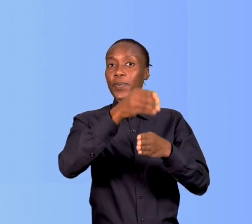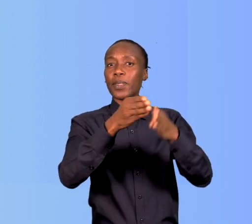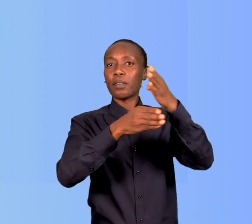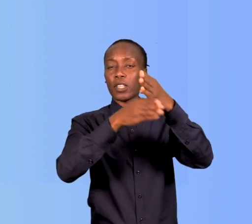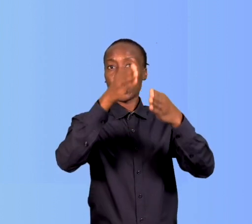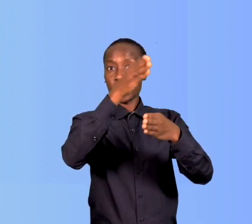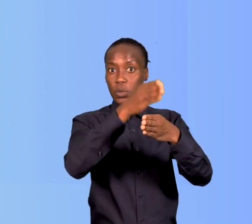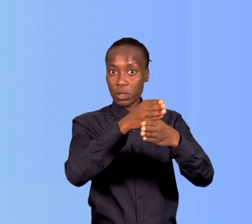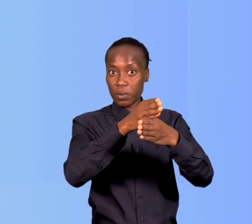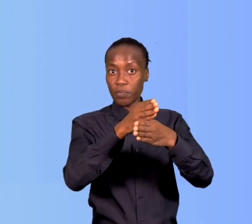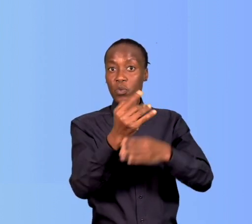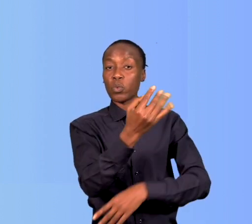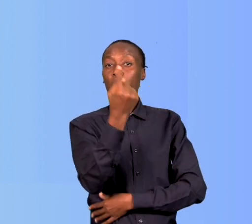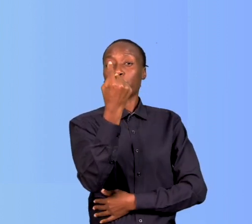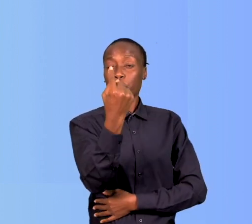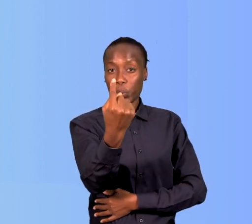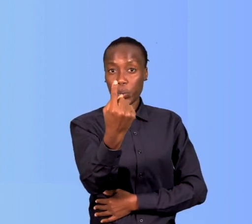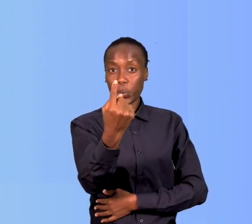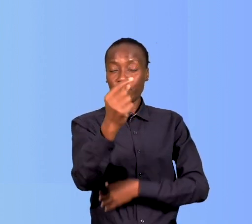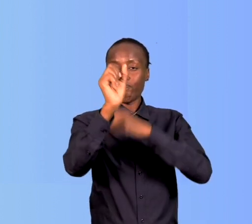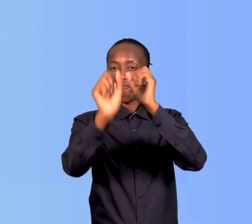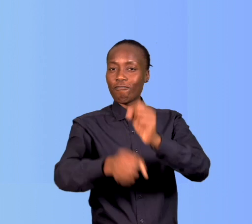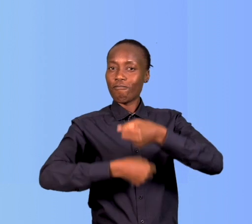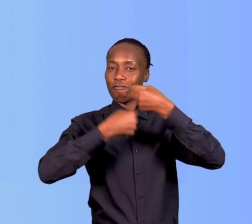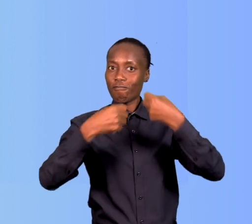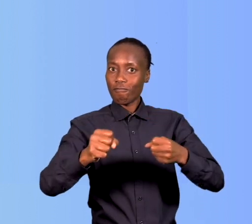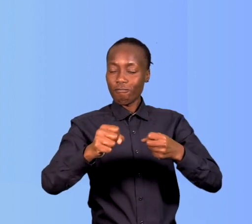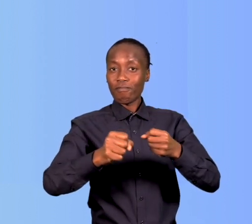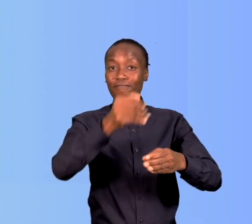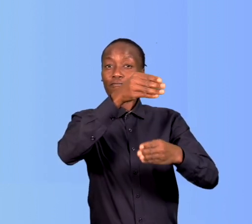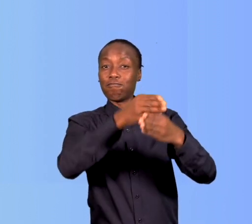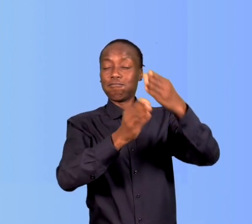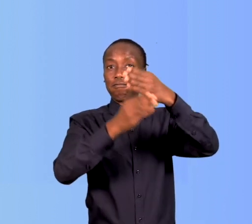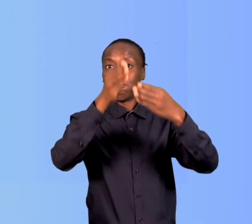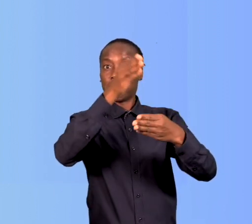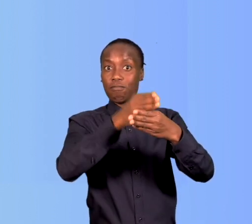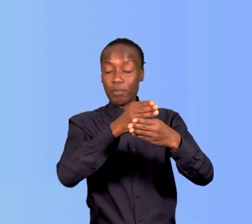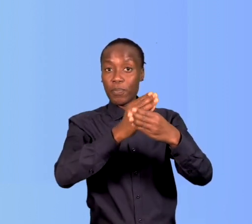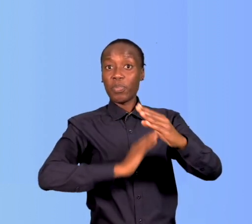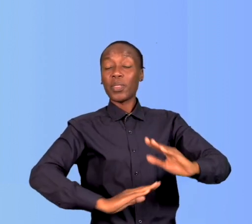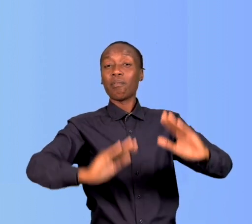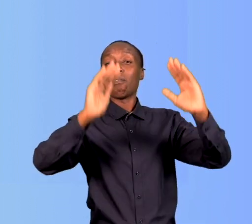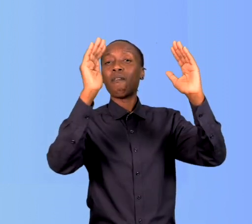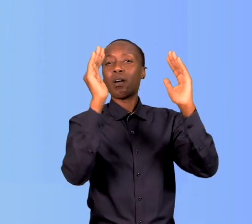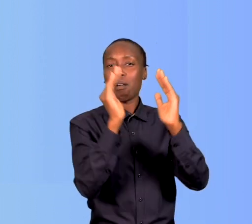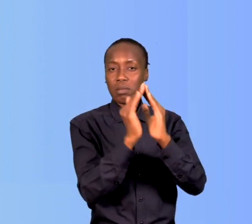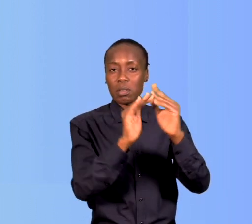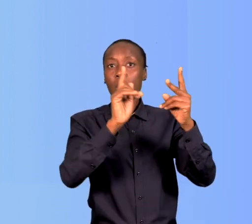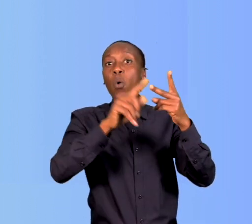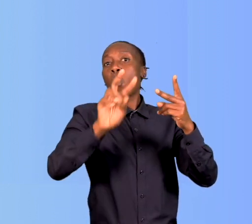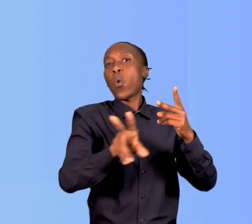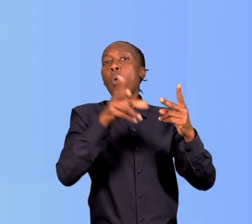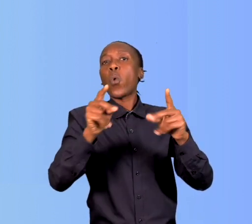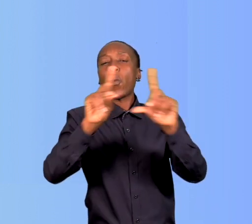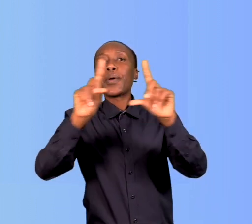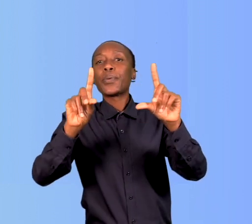Implementação de infraestruturas. Número 1. É proibida a implementação de infraestruturas habitacionais